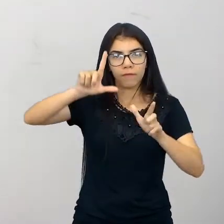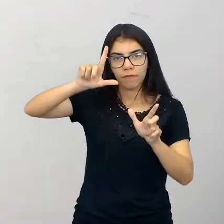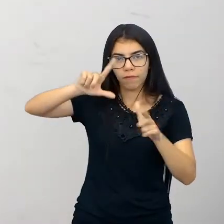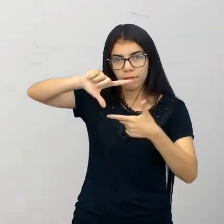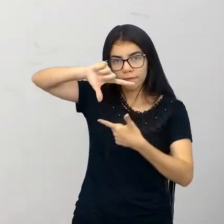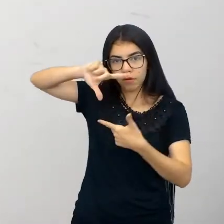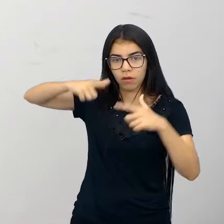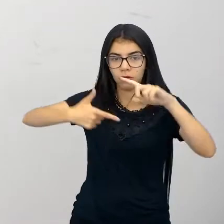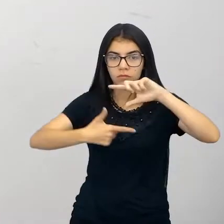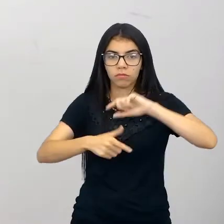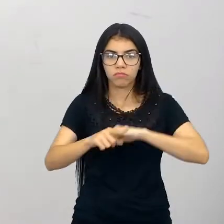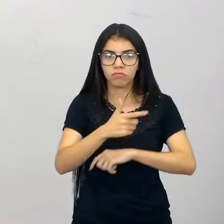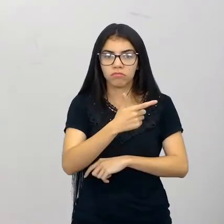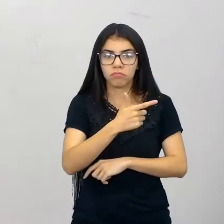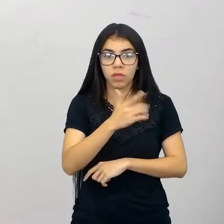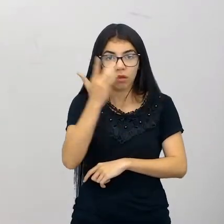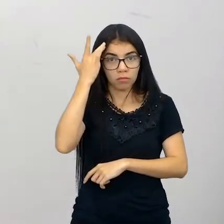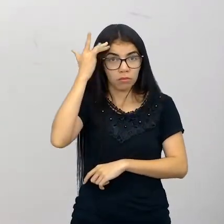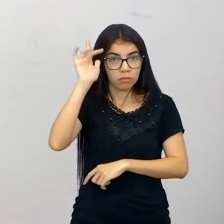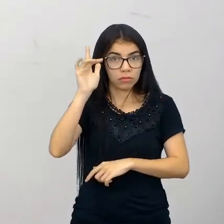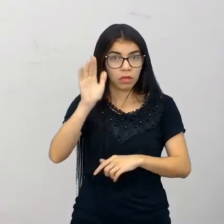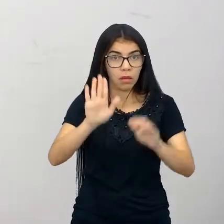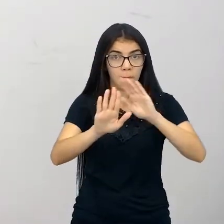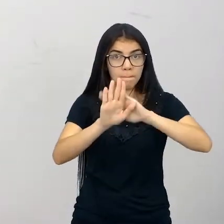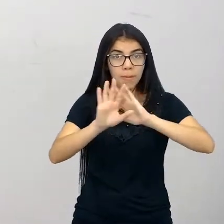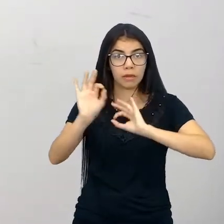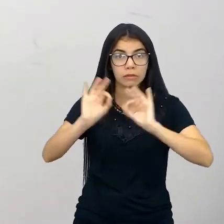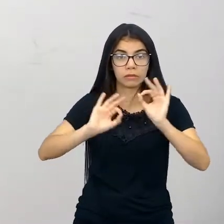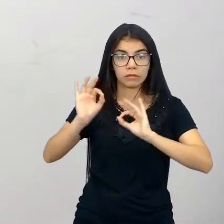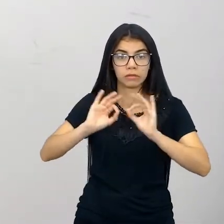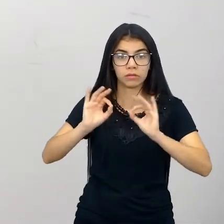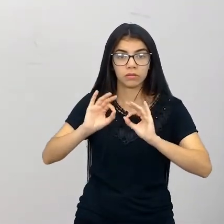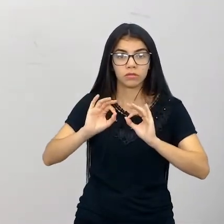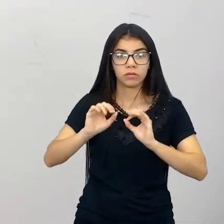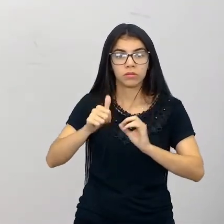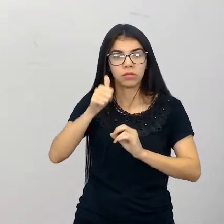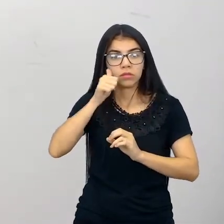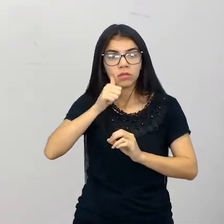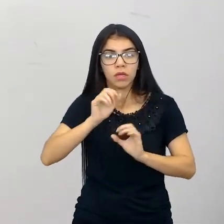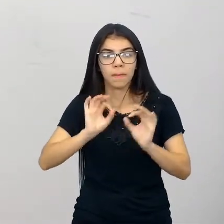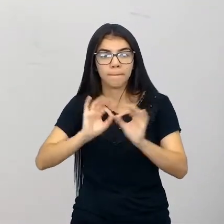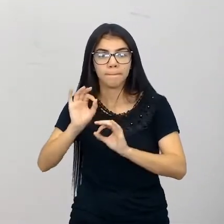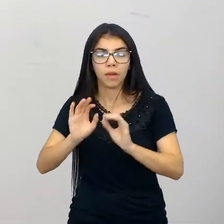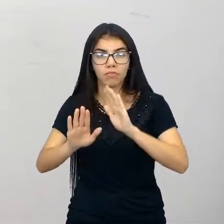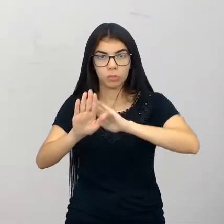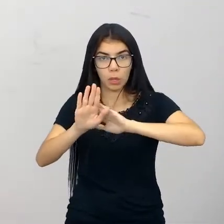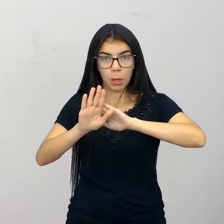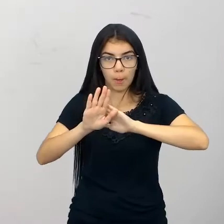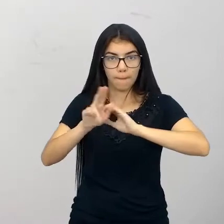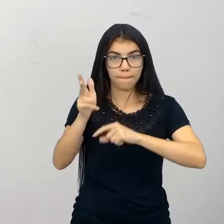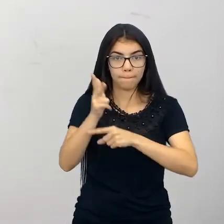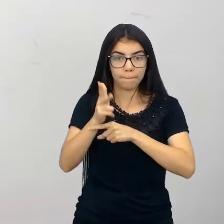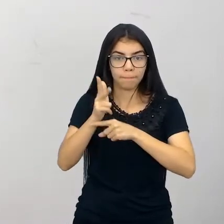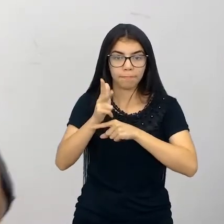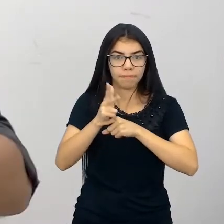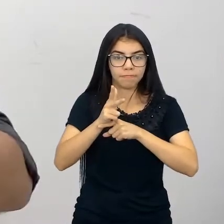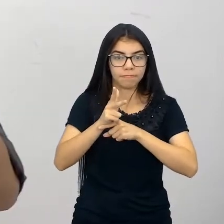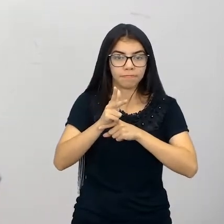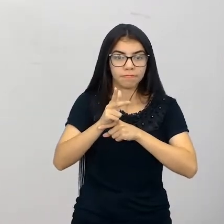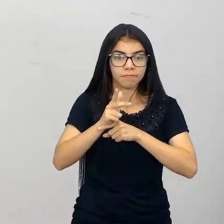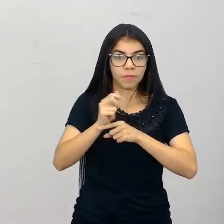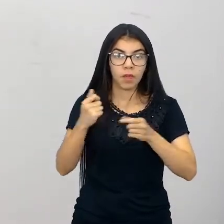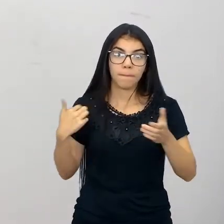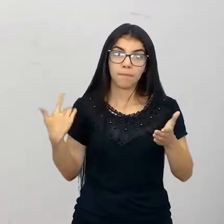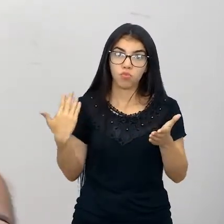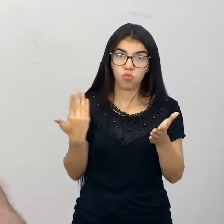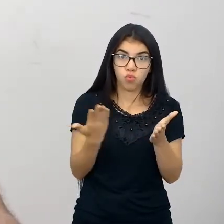quantas pessoas tem lá. Mais de 3 com certeza, tem a produtora aqui do nosso lado, tem a Tayana comigo. Para chegar essa aula até você, foi um